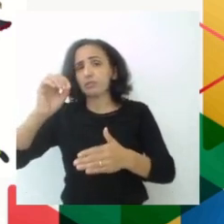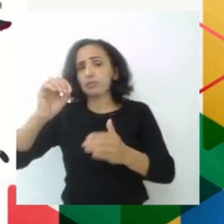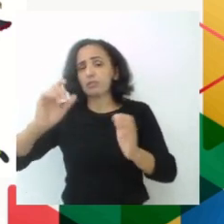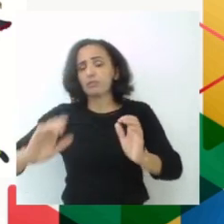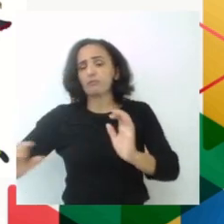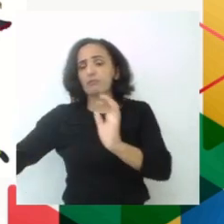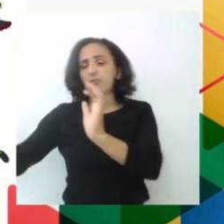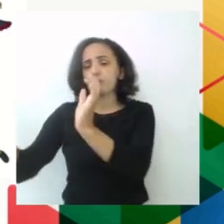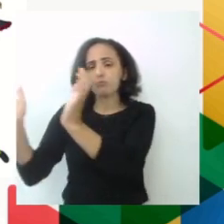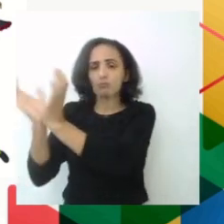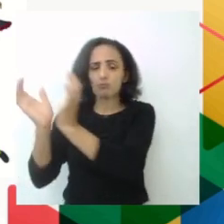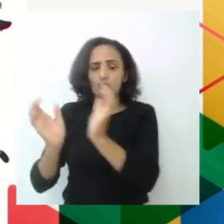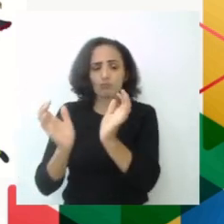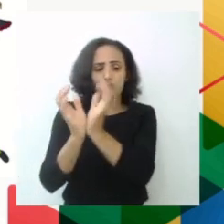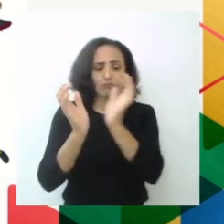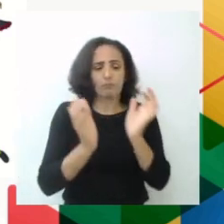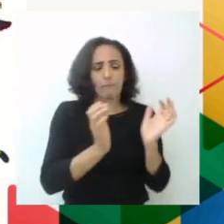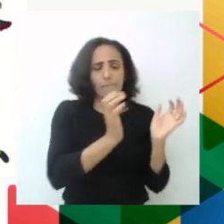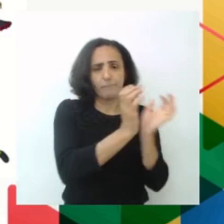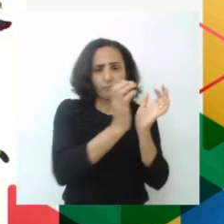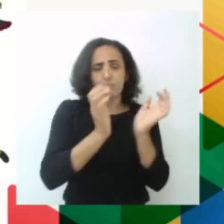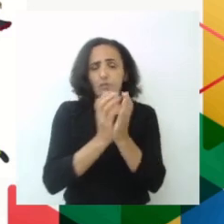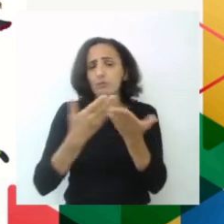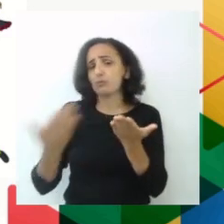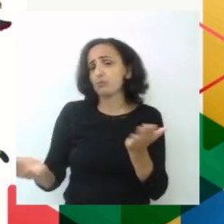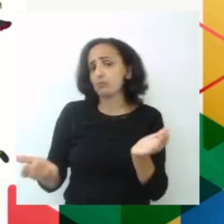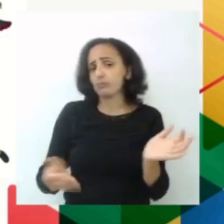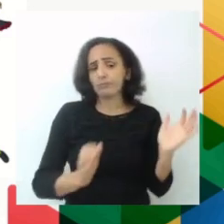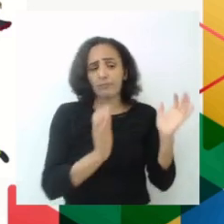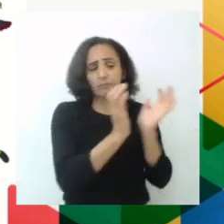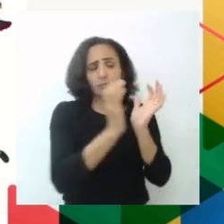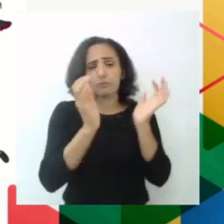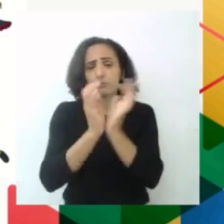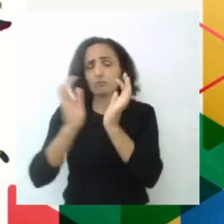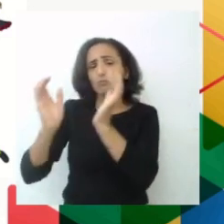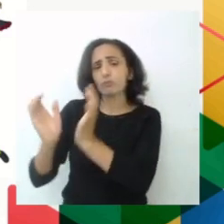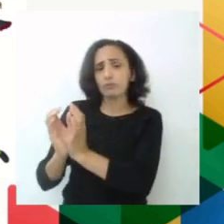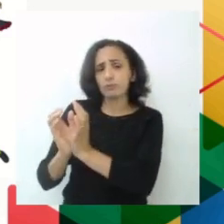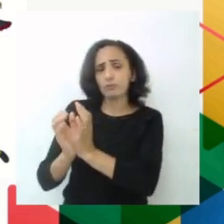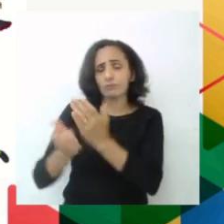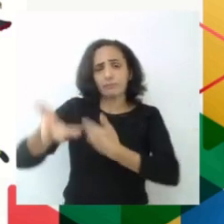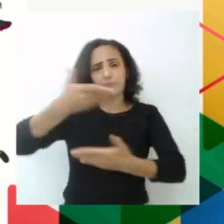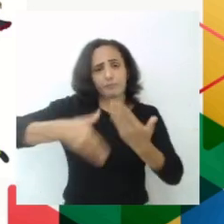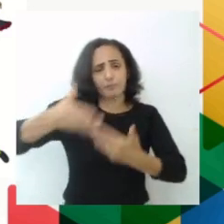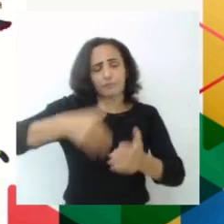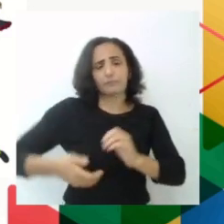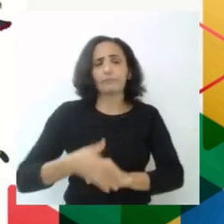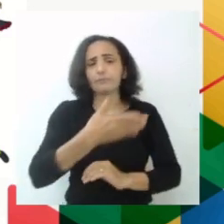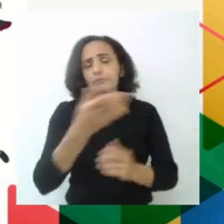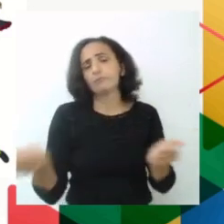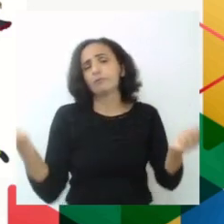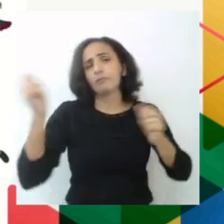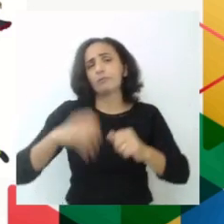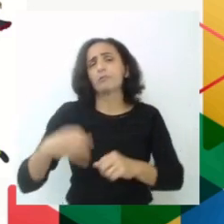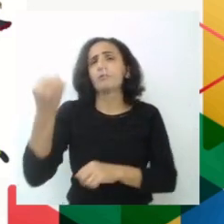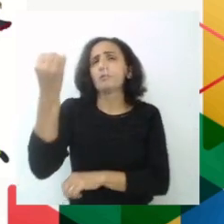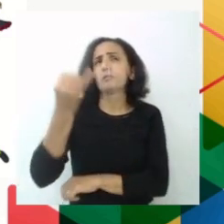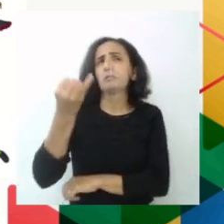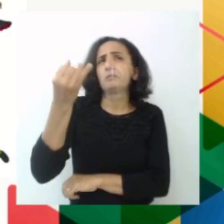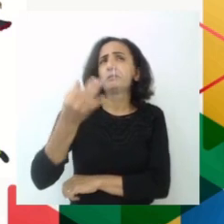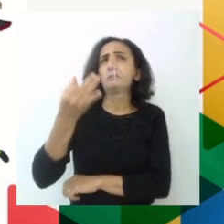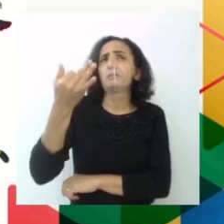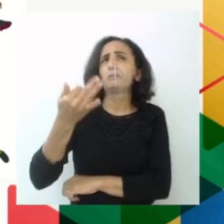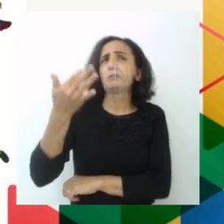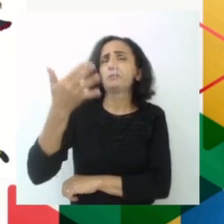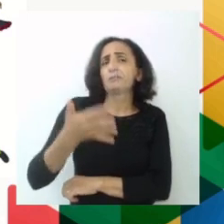o campeonato em jogos de ida e volta, ou seja, o turno e retorno. Então, você pode contar quantos jogos são